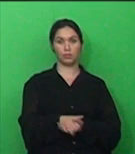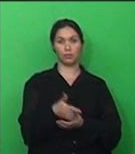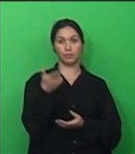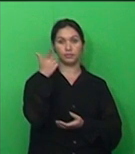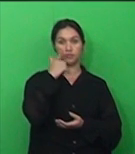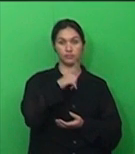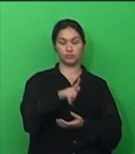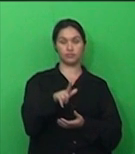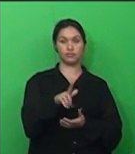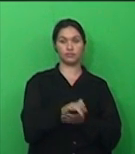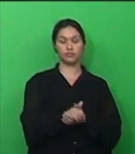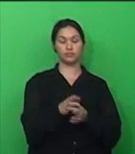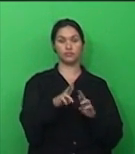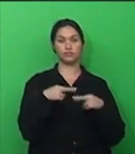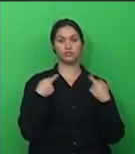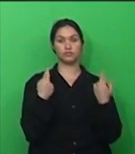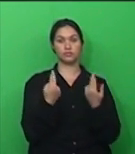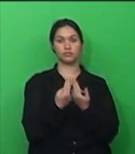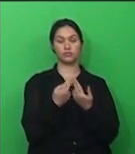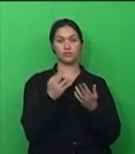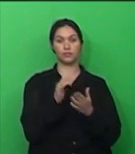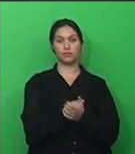Retomamos a sessão.